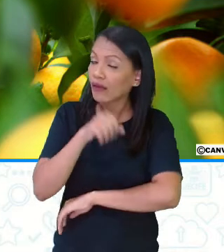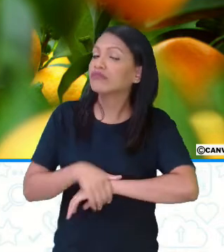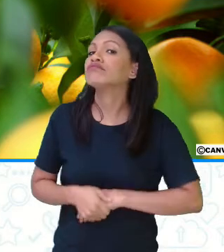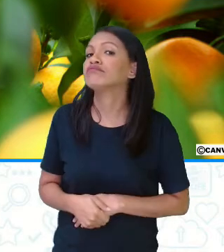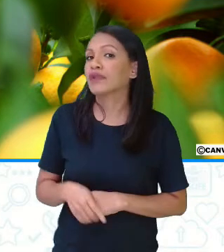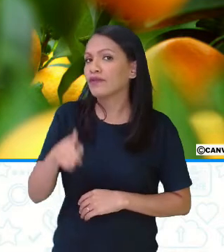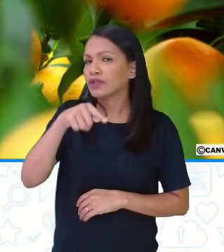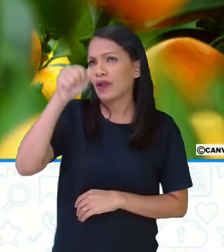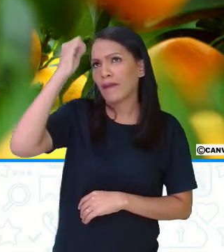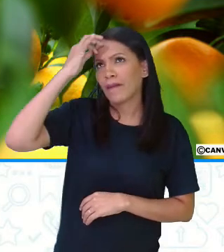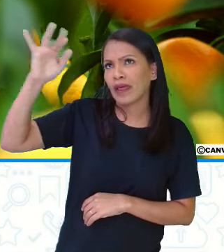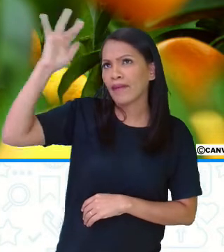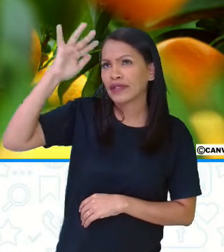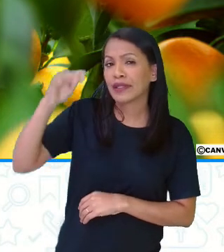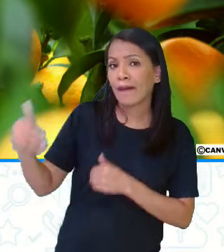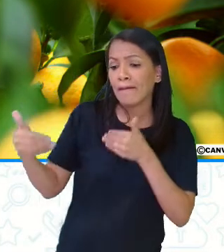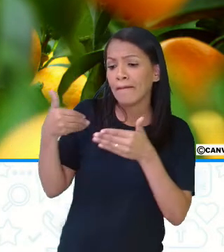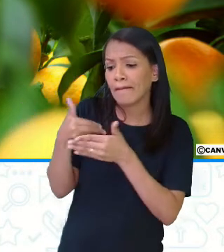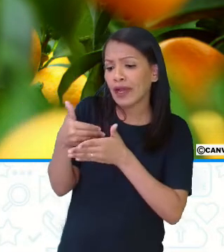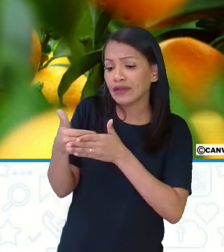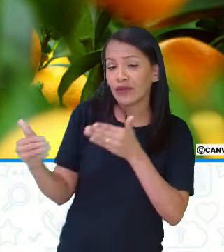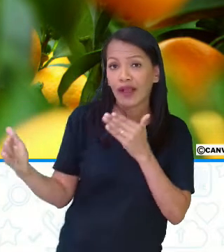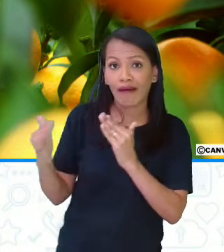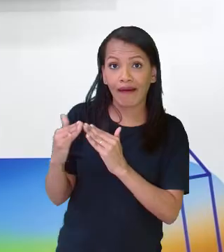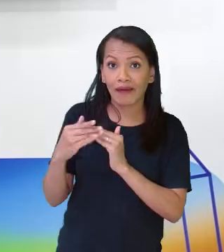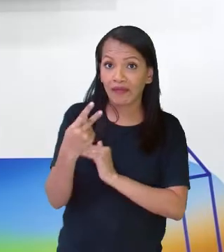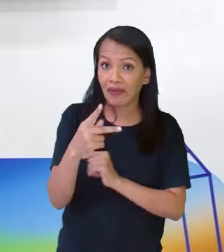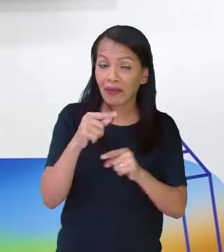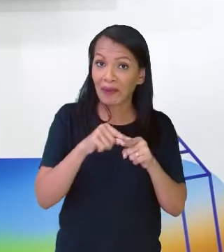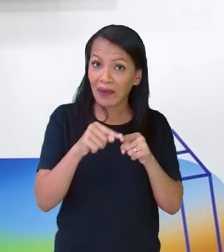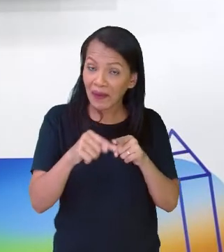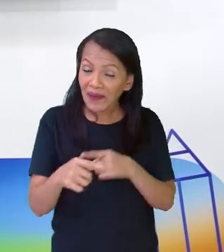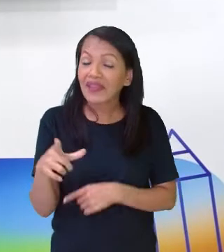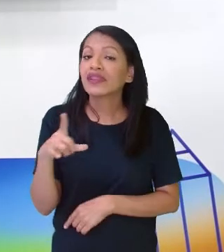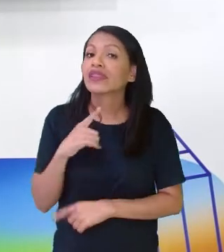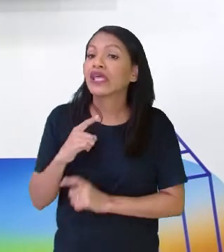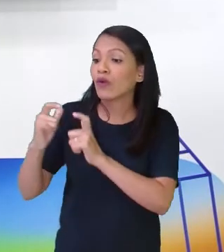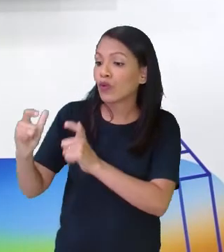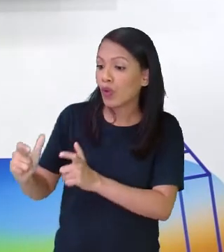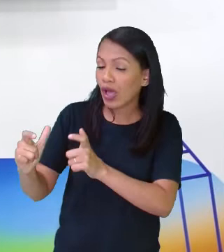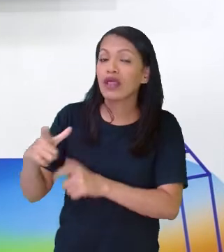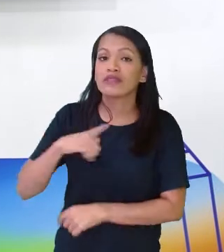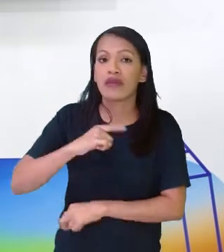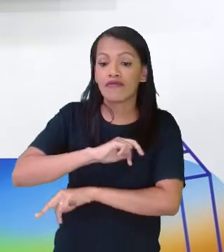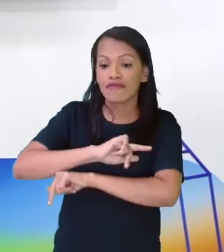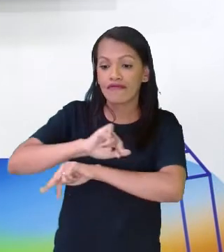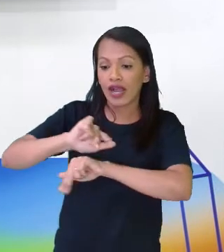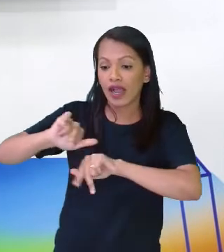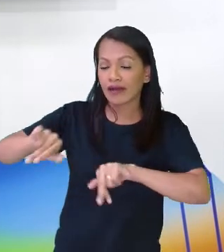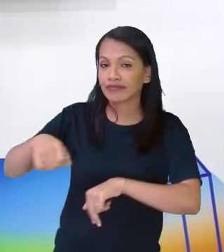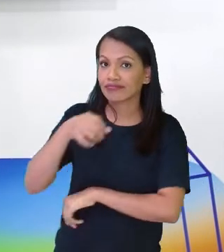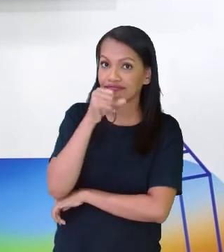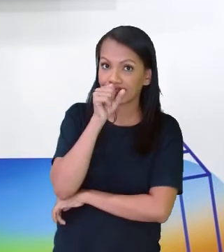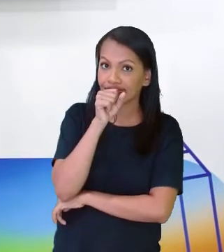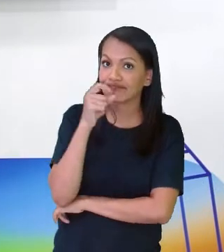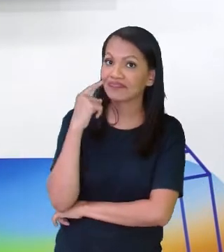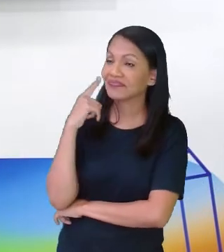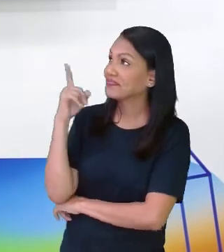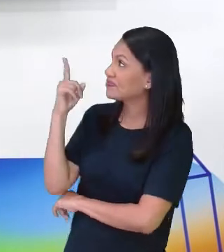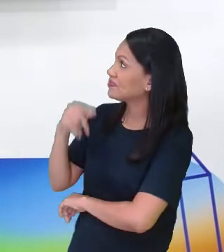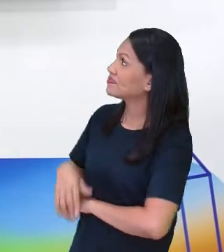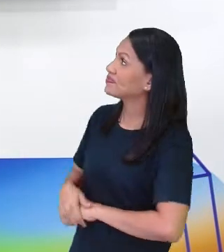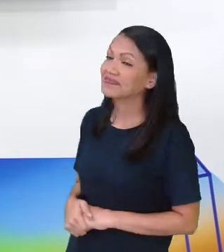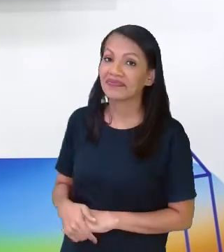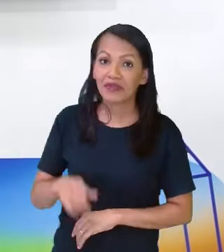você, de repente, aí perto da sua casa, no seu bairro, tem um local onde tivessem várias laranjas como essa daí.